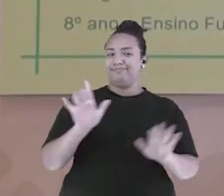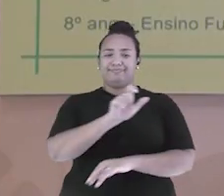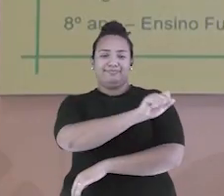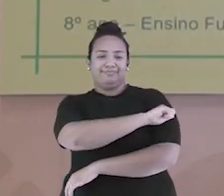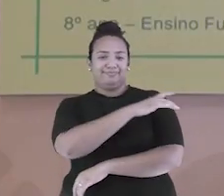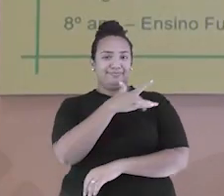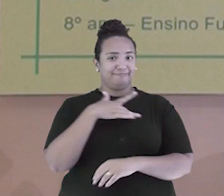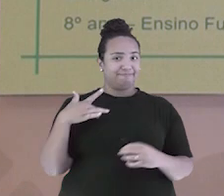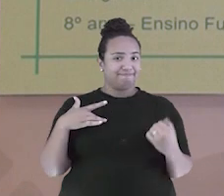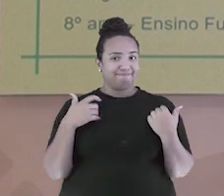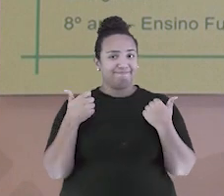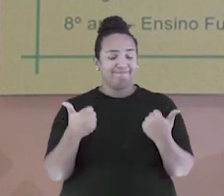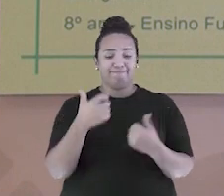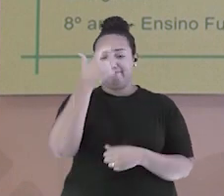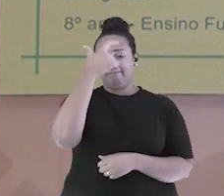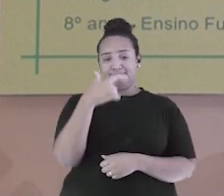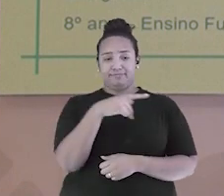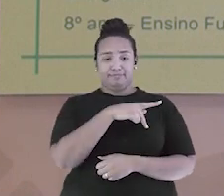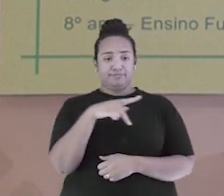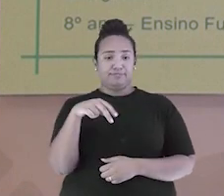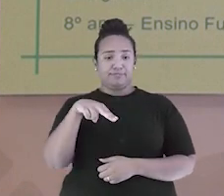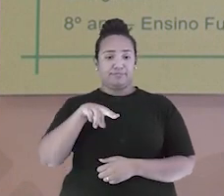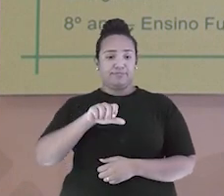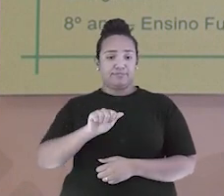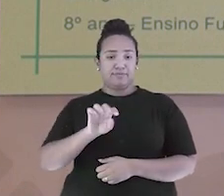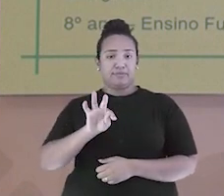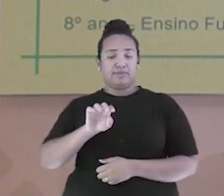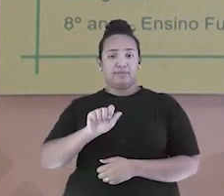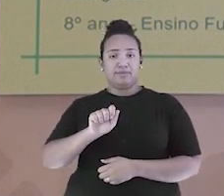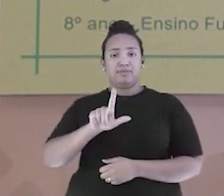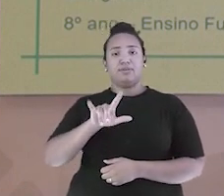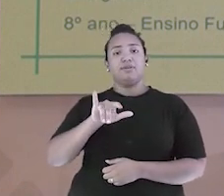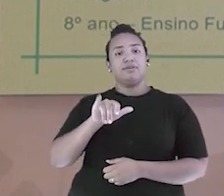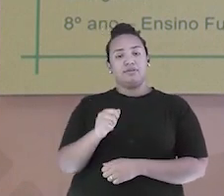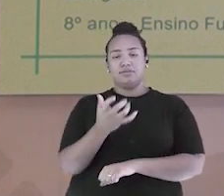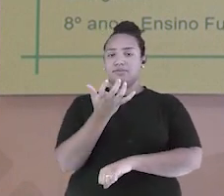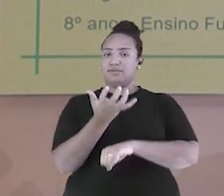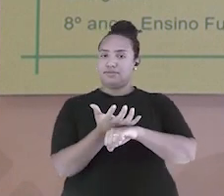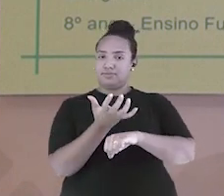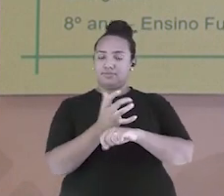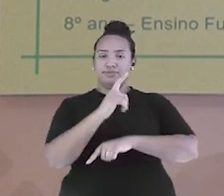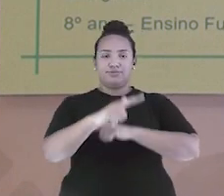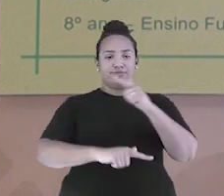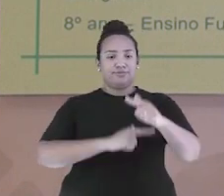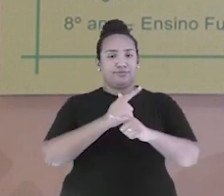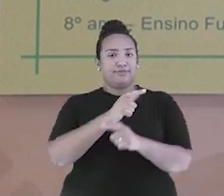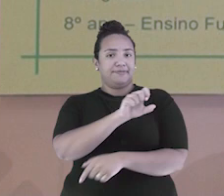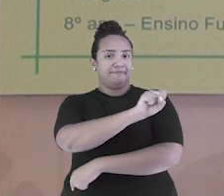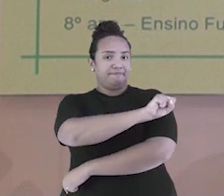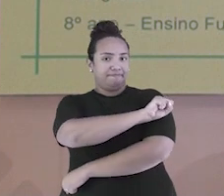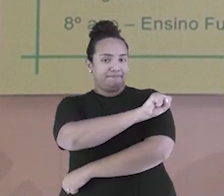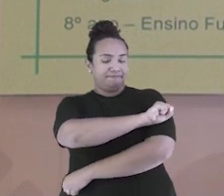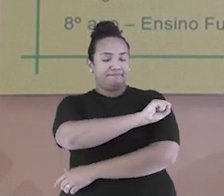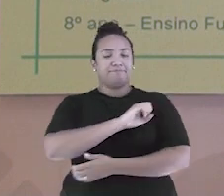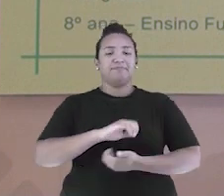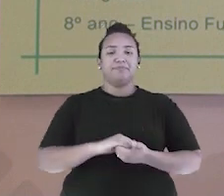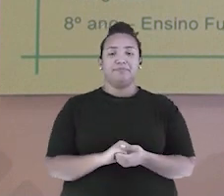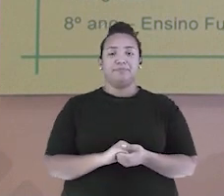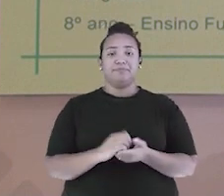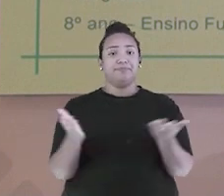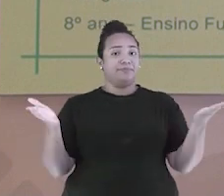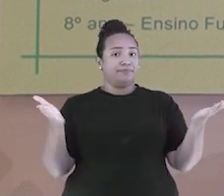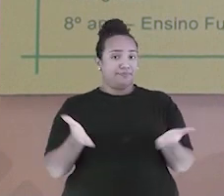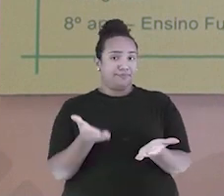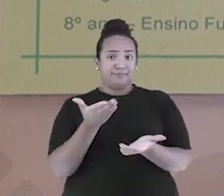estudante, tudo bem com você? Sou a professora Natália da disciplina de Geografia do 8º ano para os anos finais. E na nossa aula